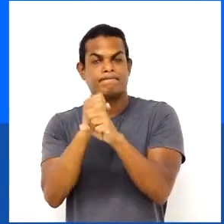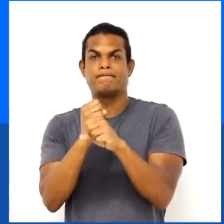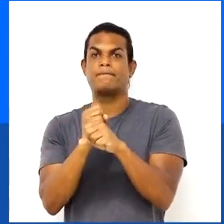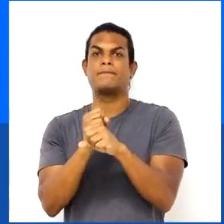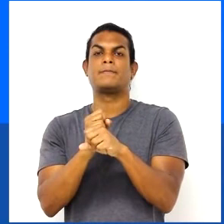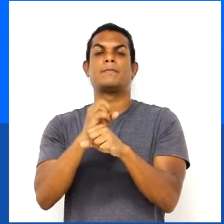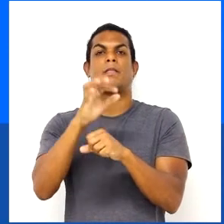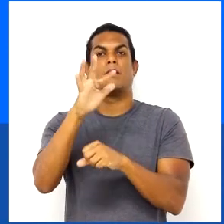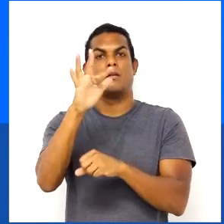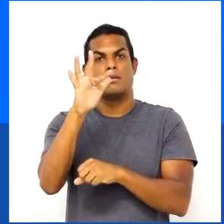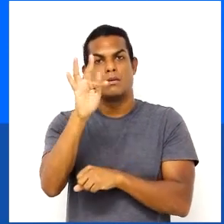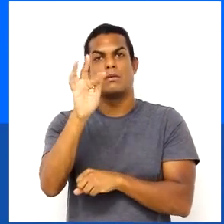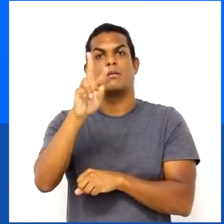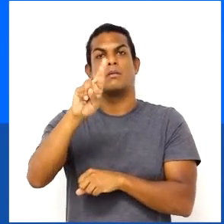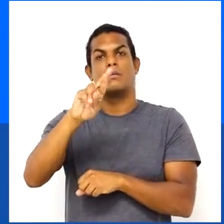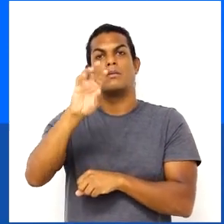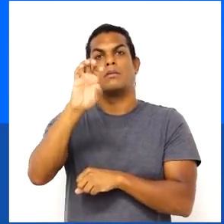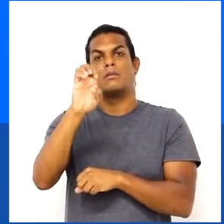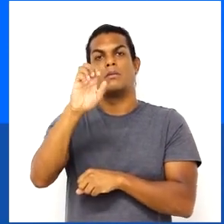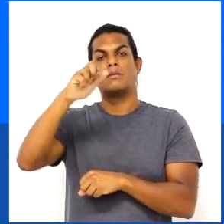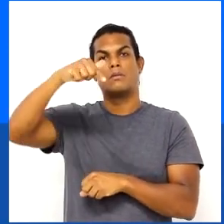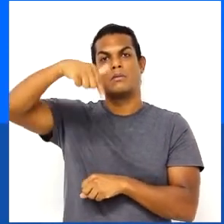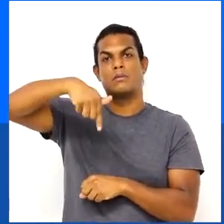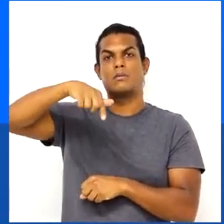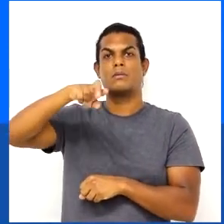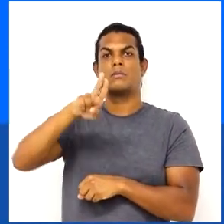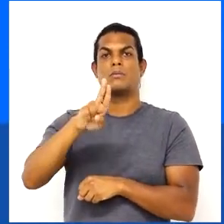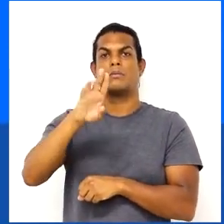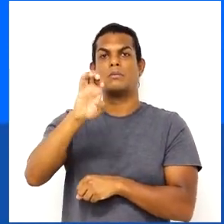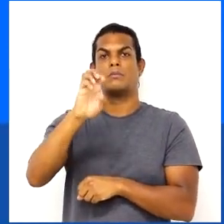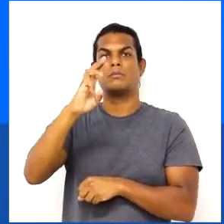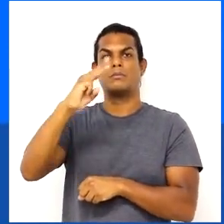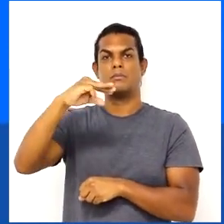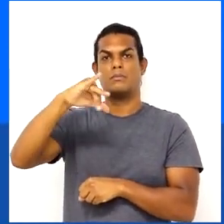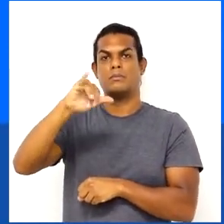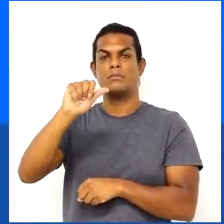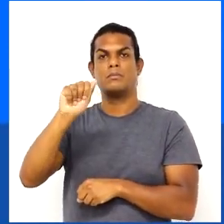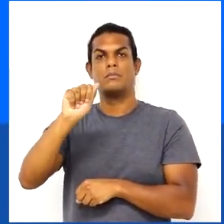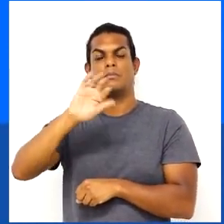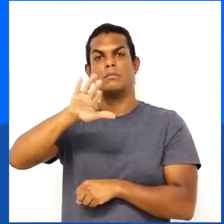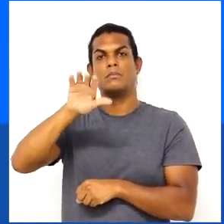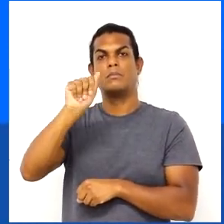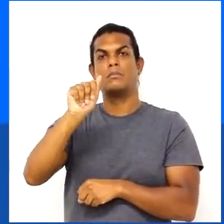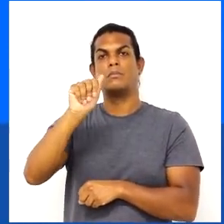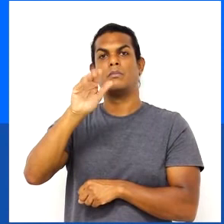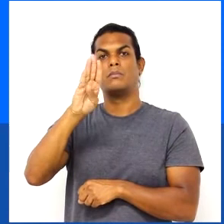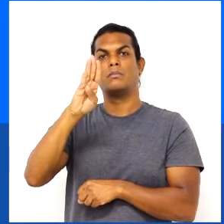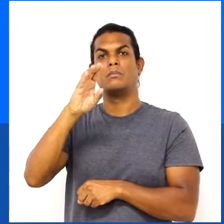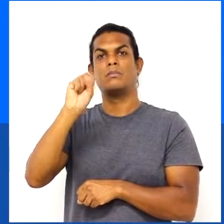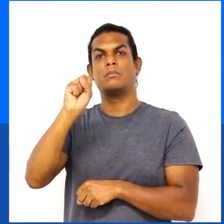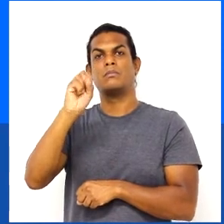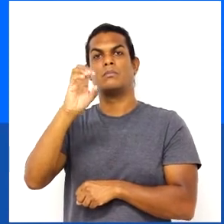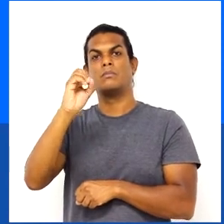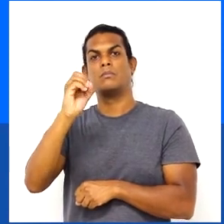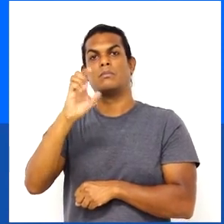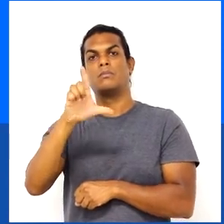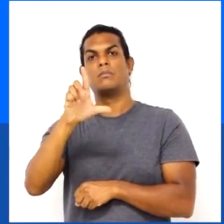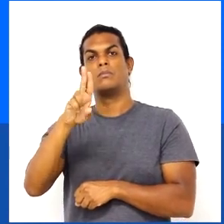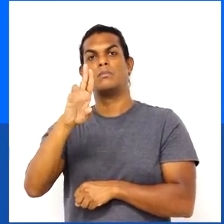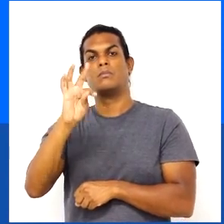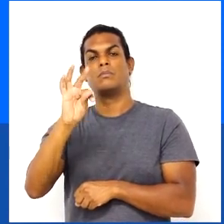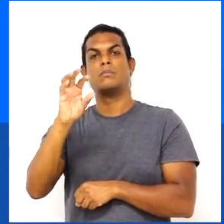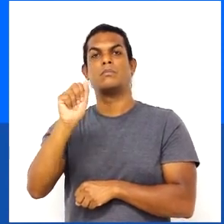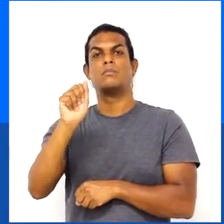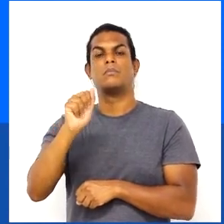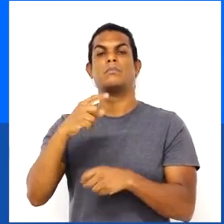frequências absolutas anteriores, a amplitude de classe e a frequência absoluta